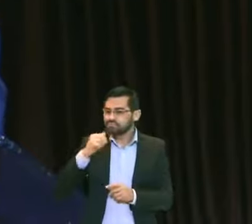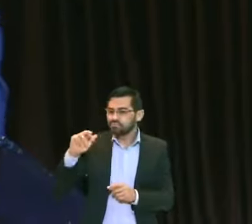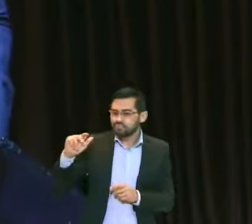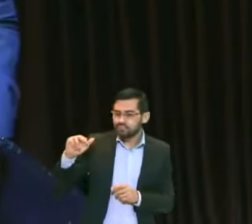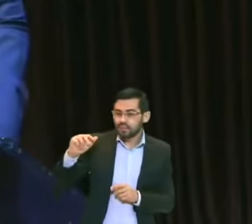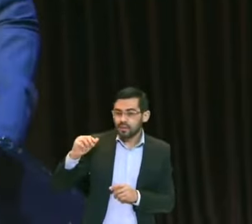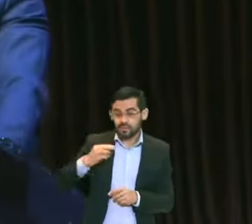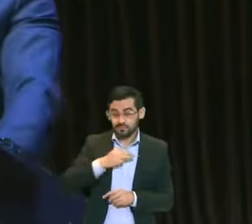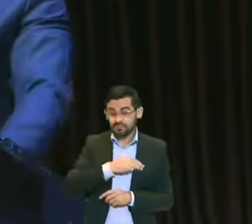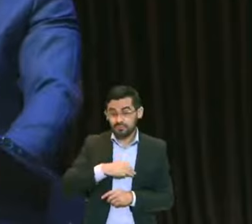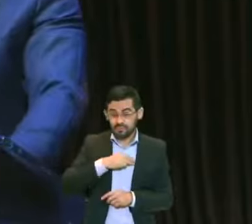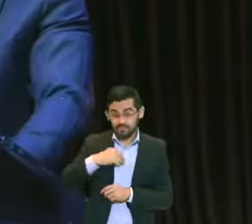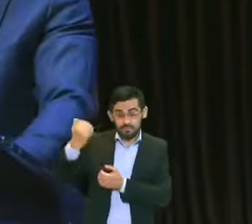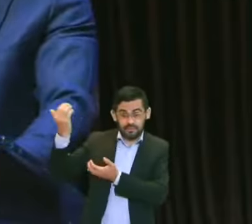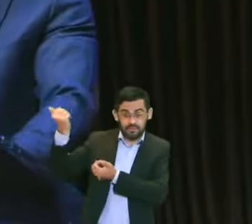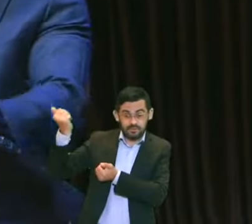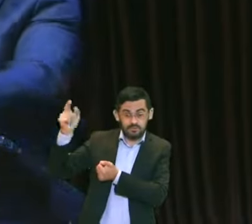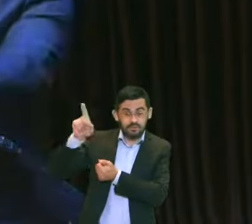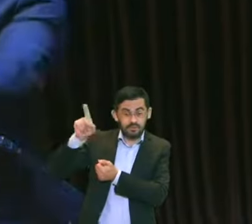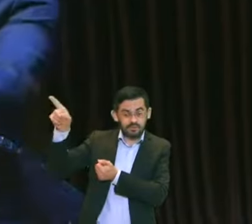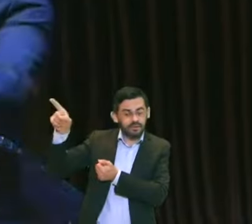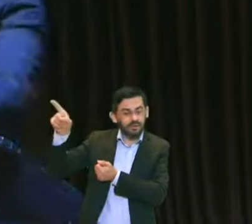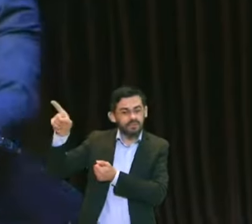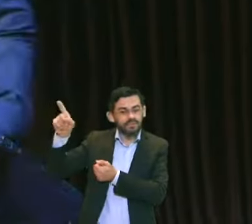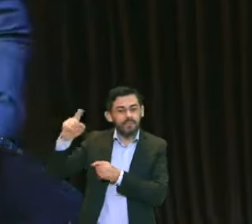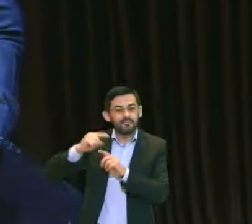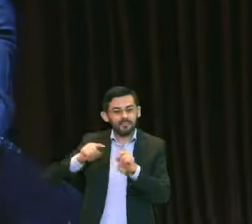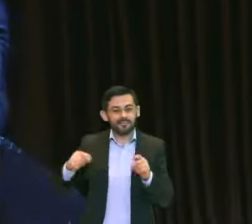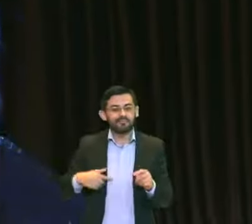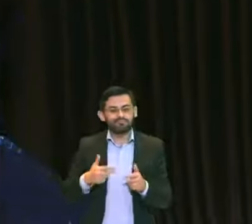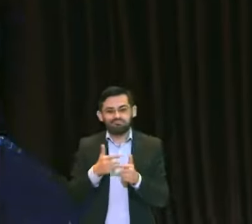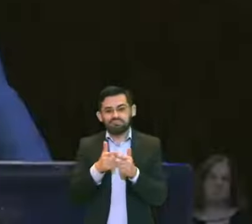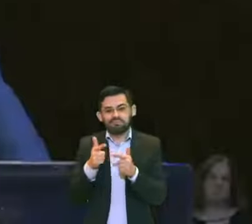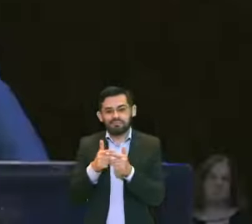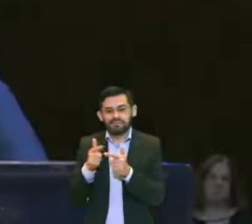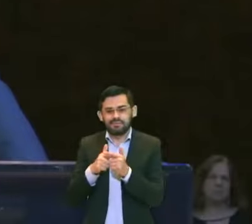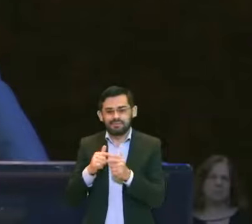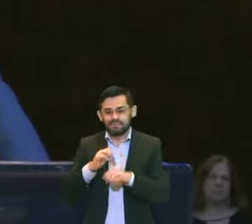como missionário na Espanha, está com leucemia,